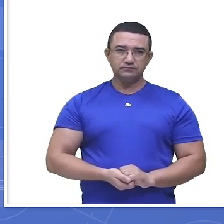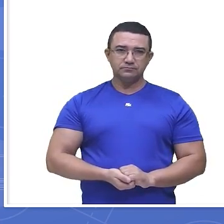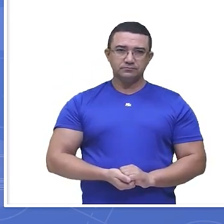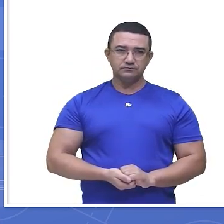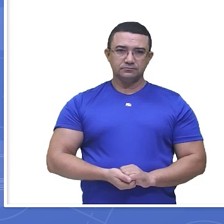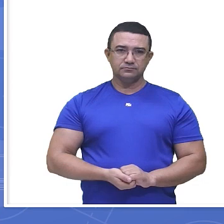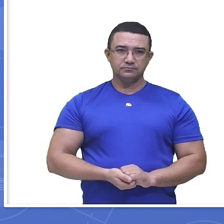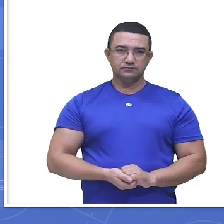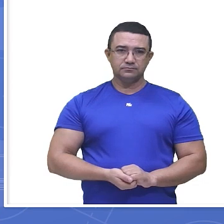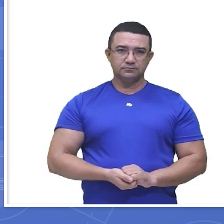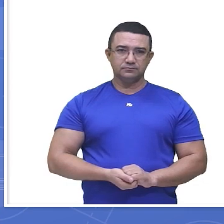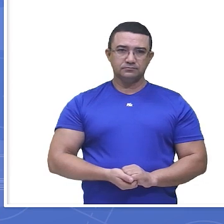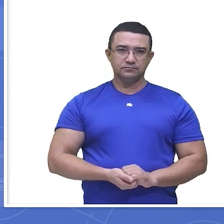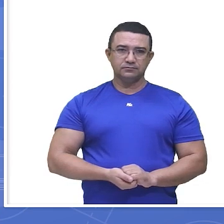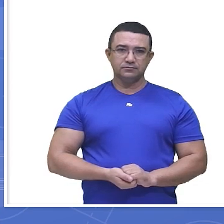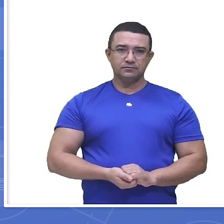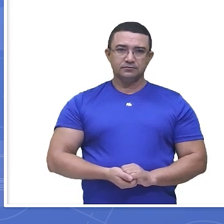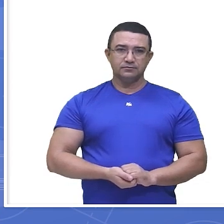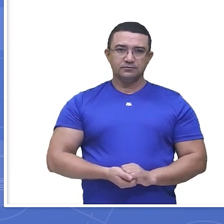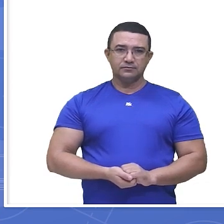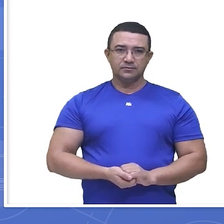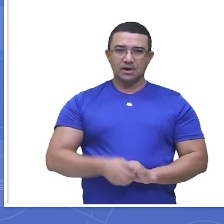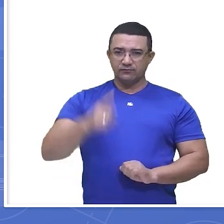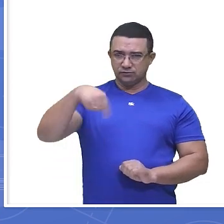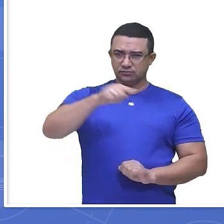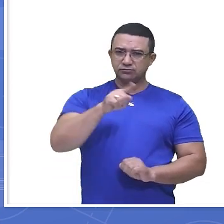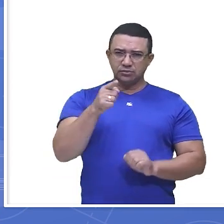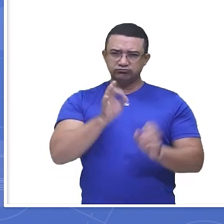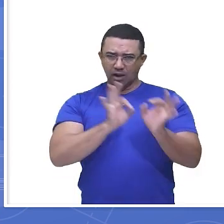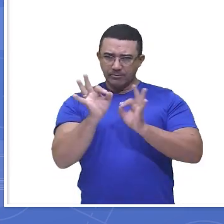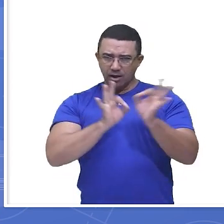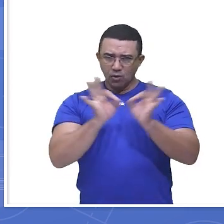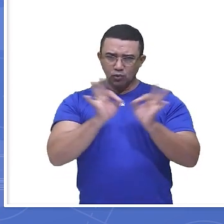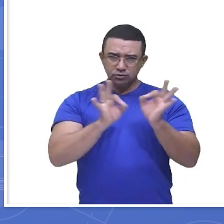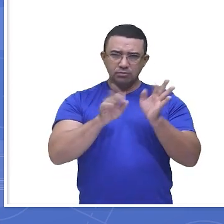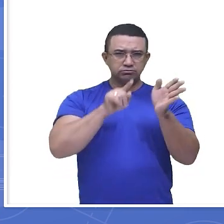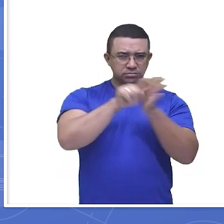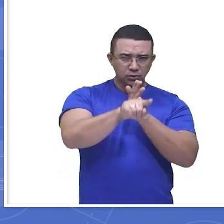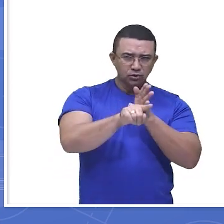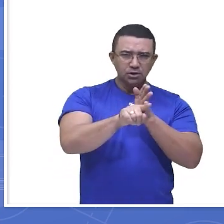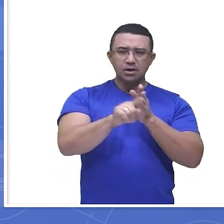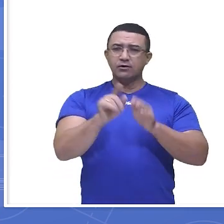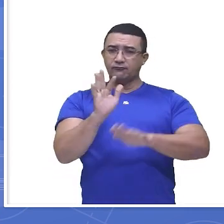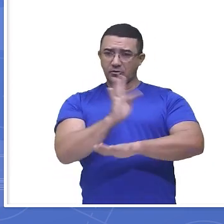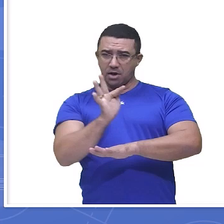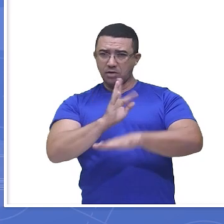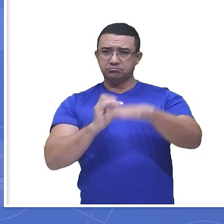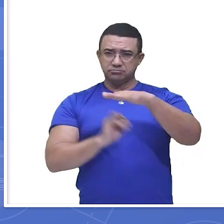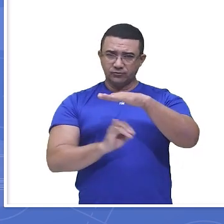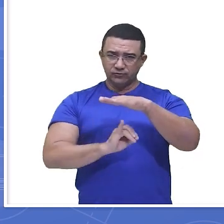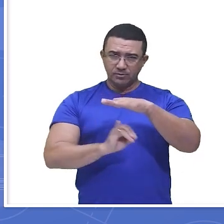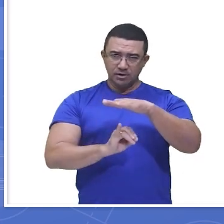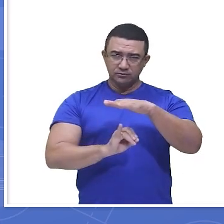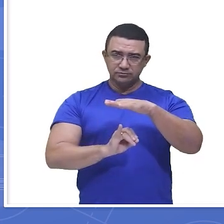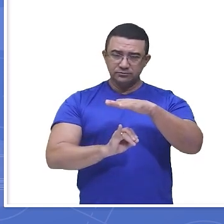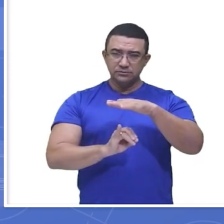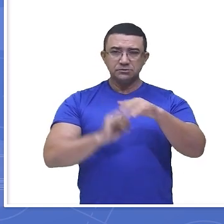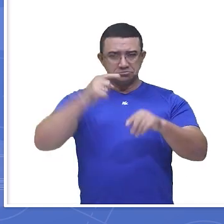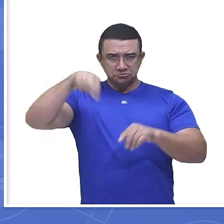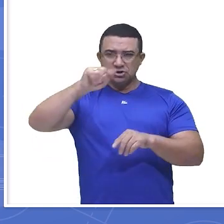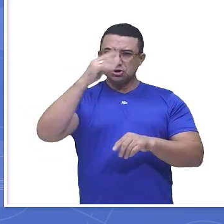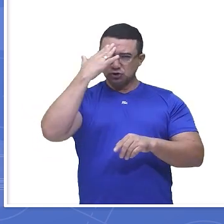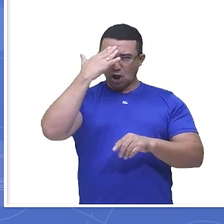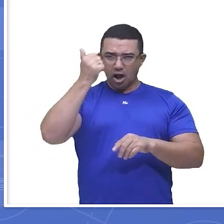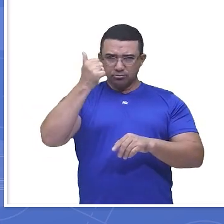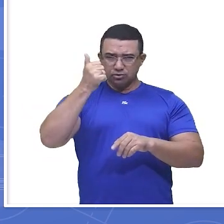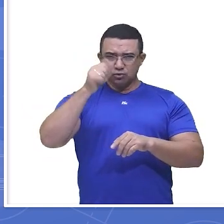também entender a segunda questão, né? Vocês elaboraram as perguntas formais, informais, souberam utilizar bem o pronome